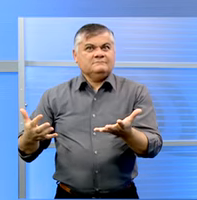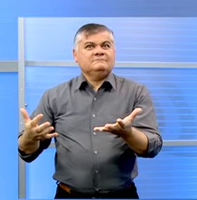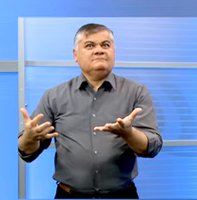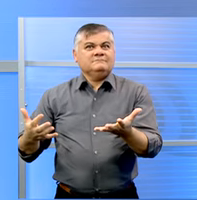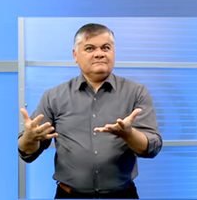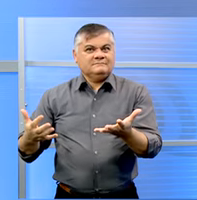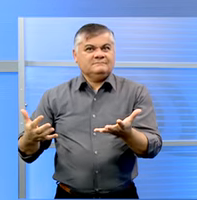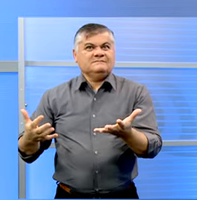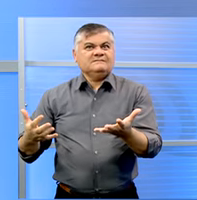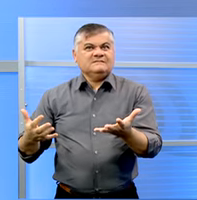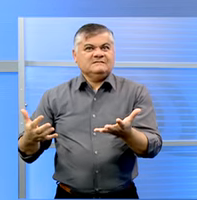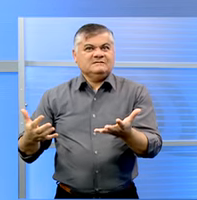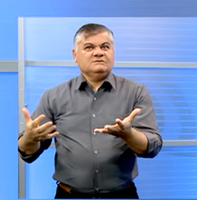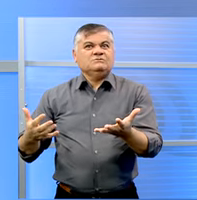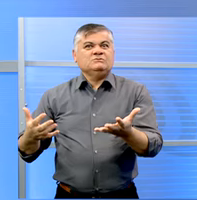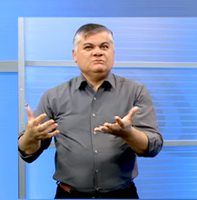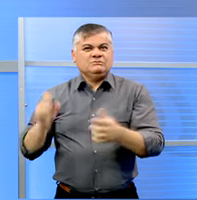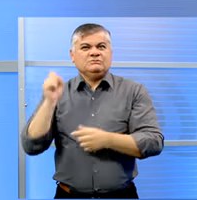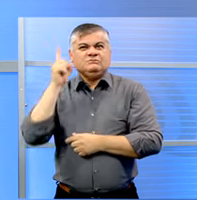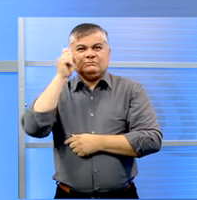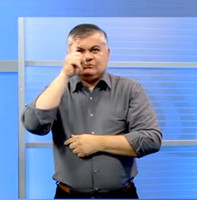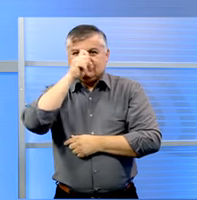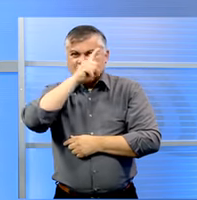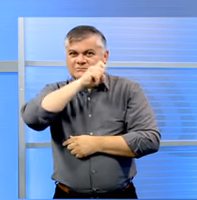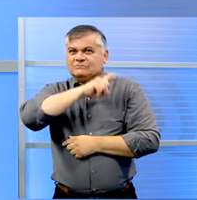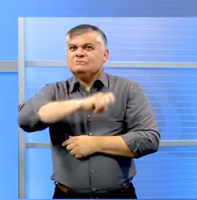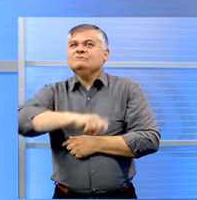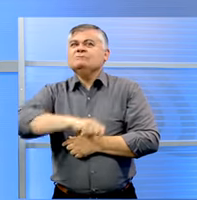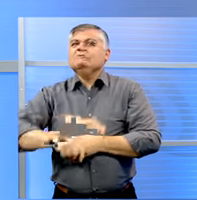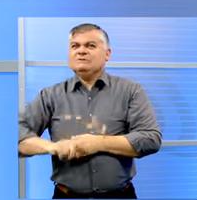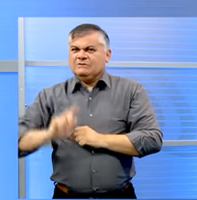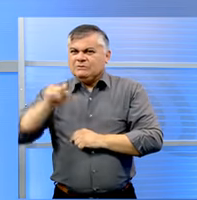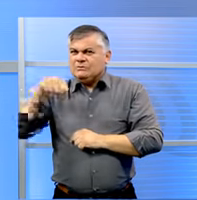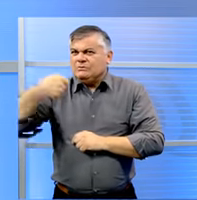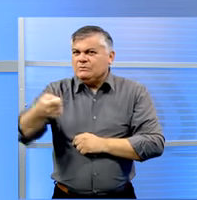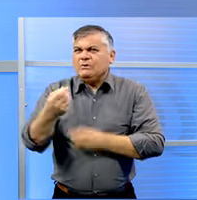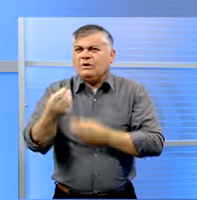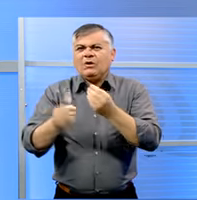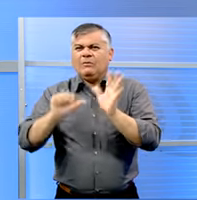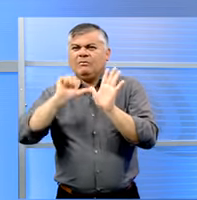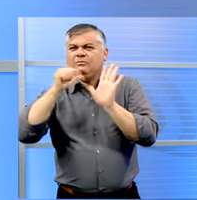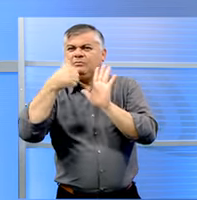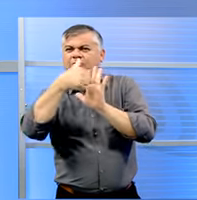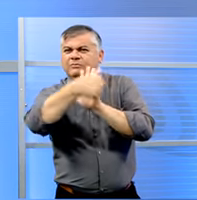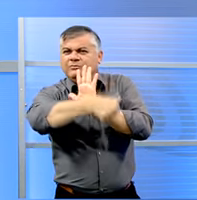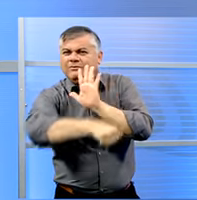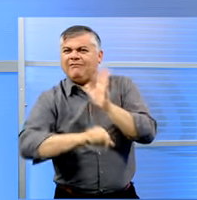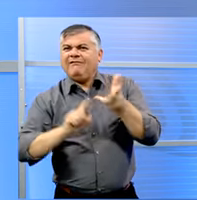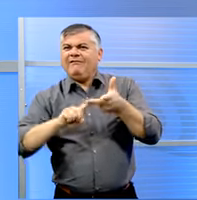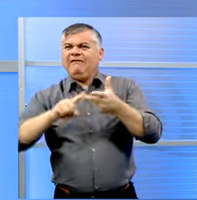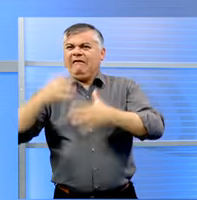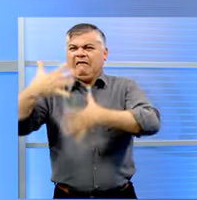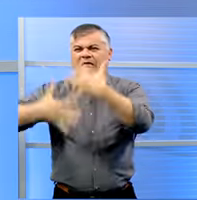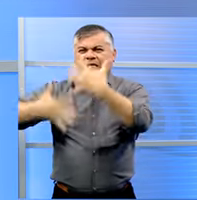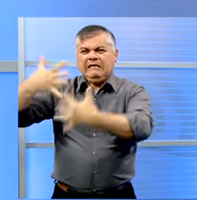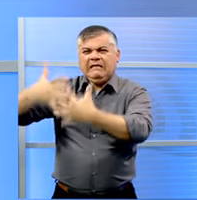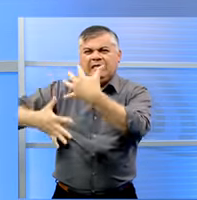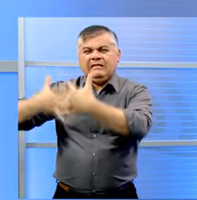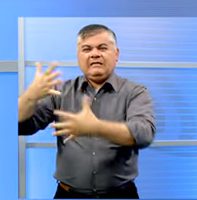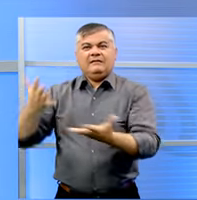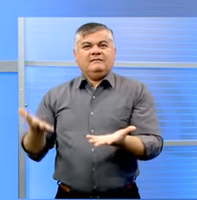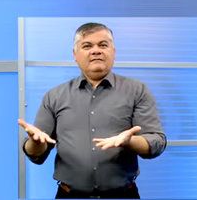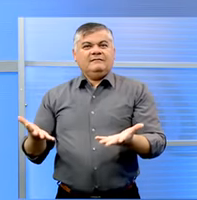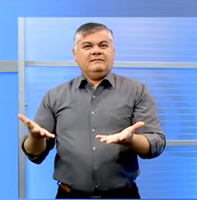Professor Ronaldo deve estar bem complicado aí, né? Eu venho mostrando para eles configuração de mão, distraidores